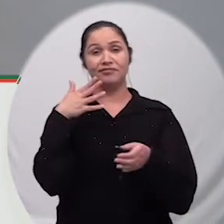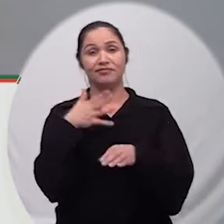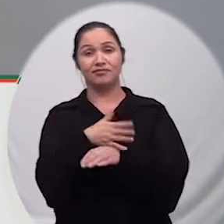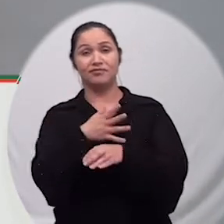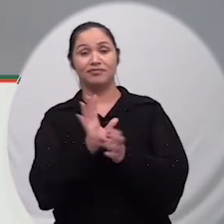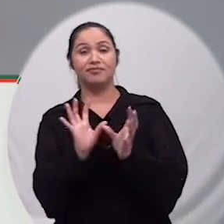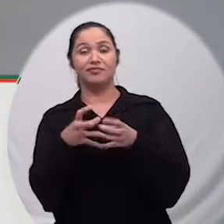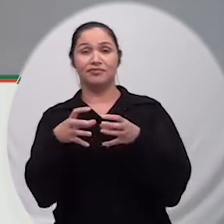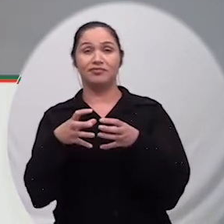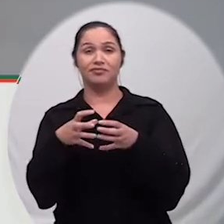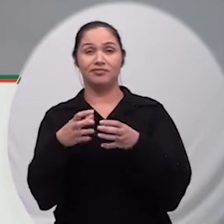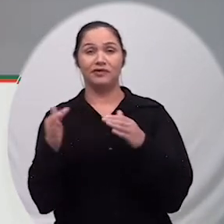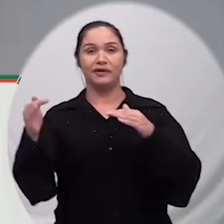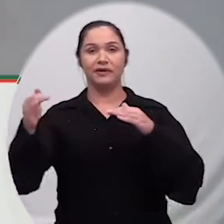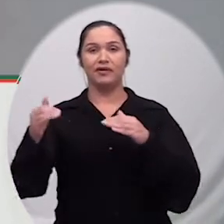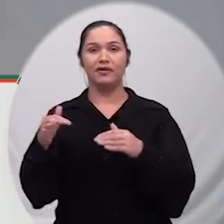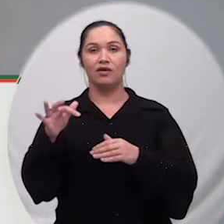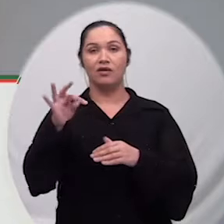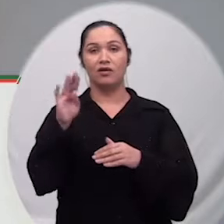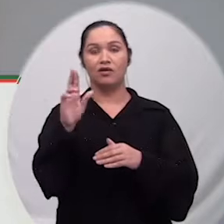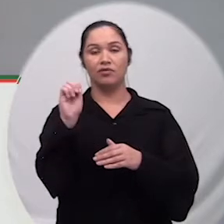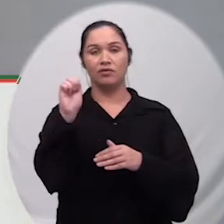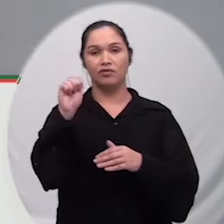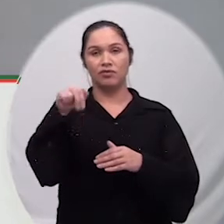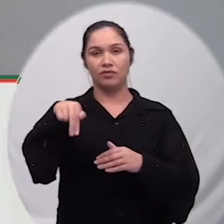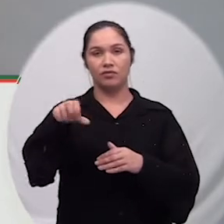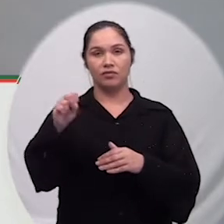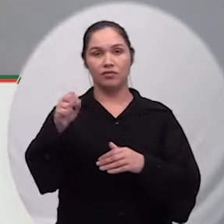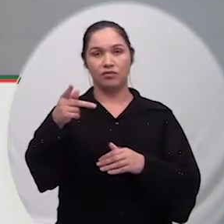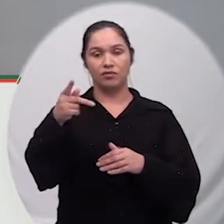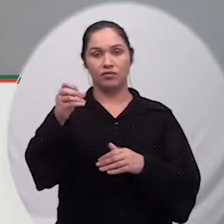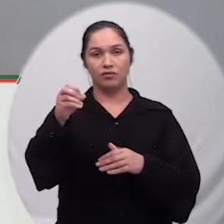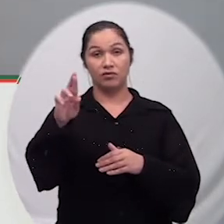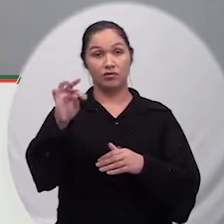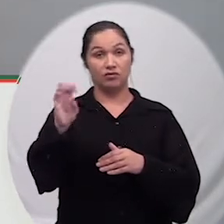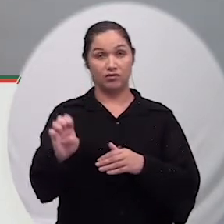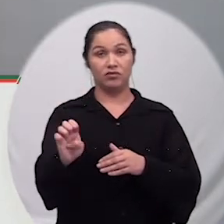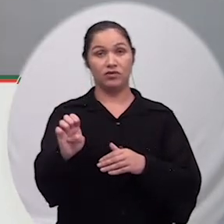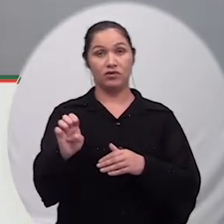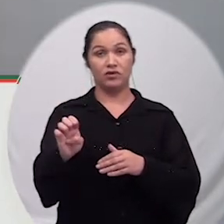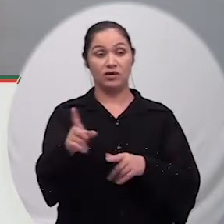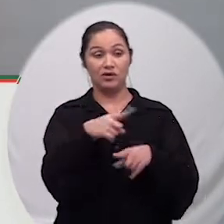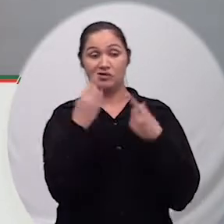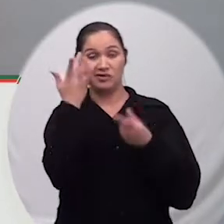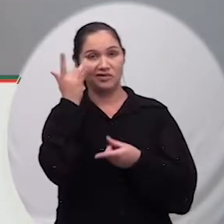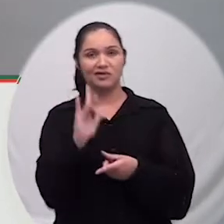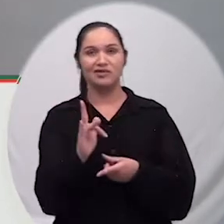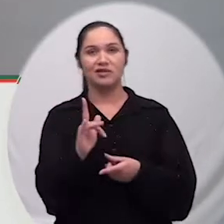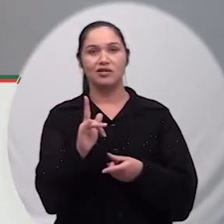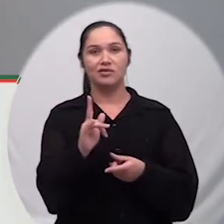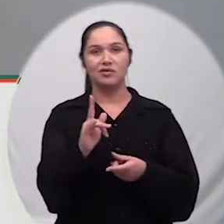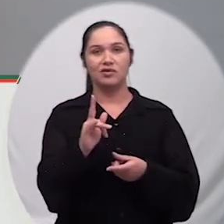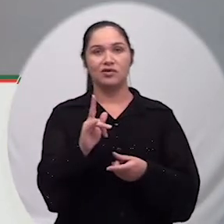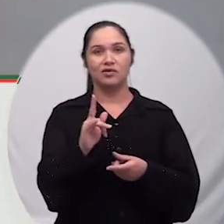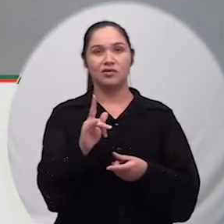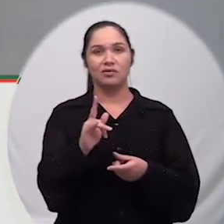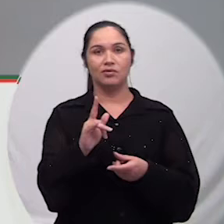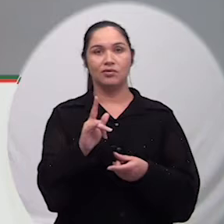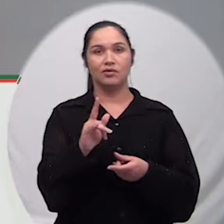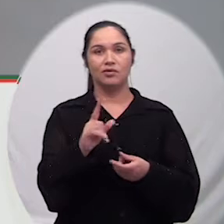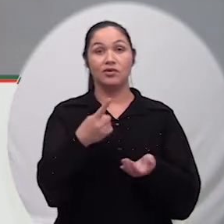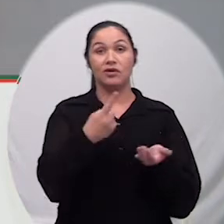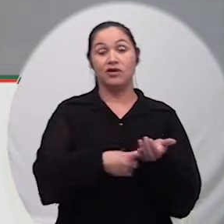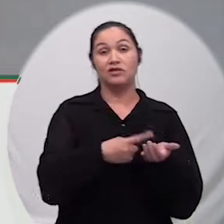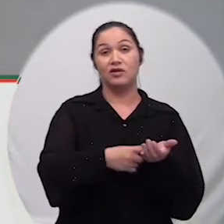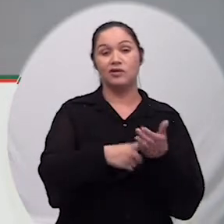Trans Transporte. E ninguém desses conselhos sabia que tinha esse contrato com essa empresa, né? Bem